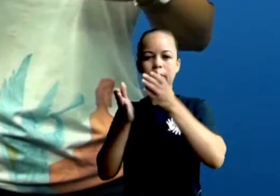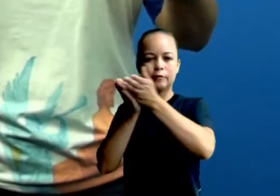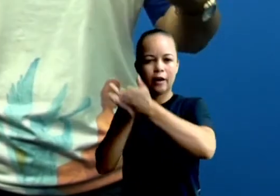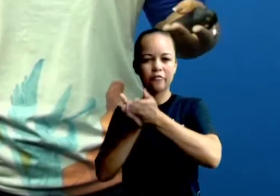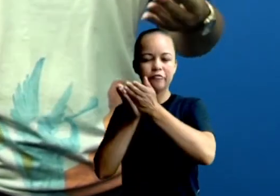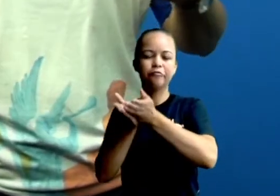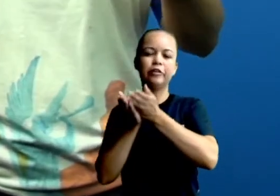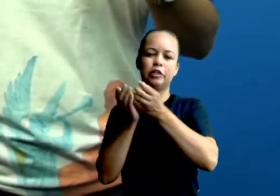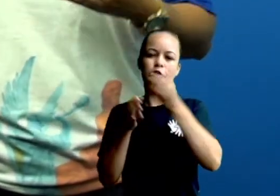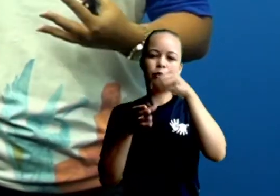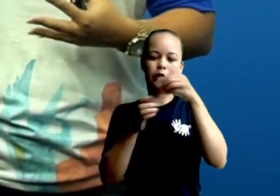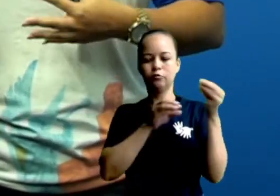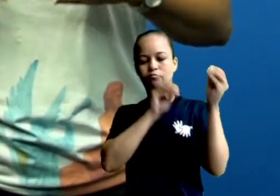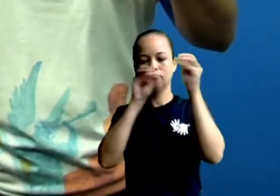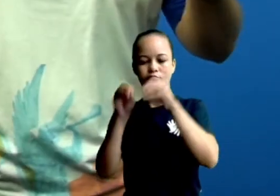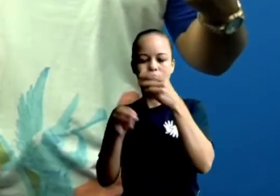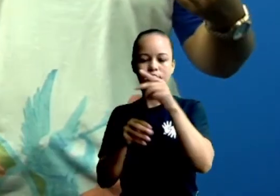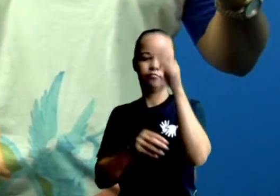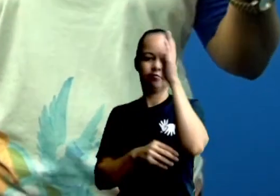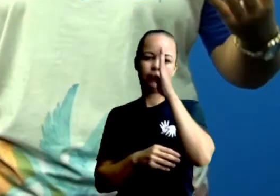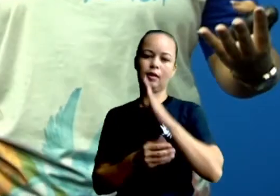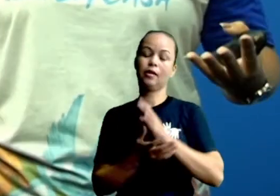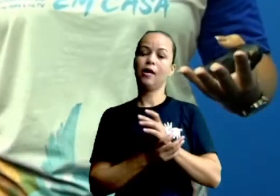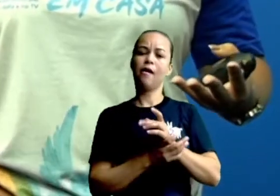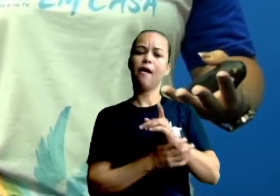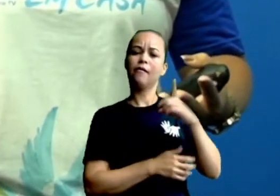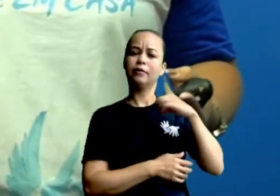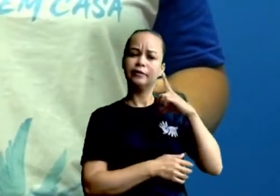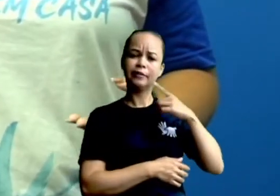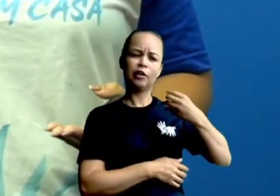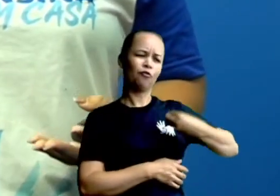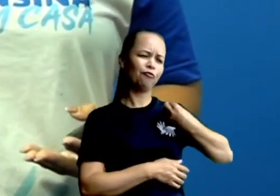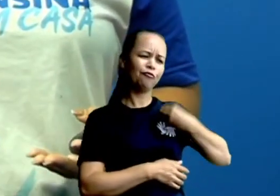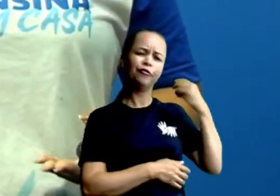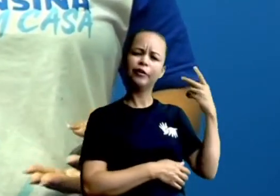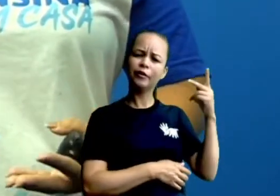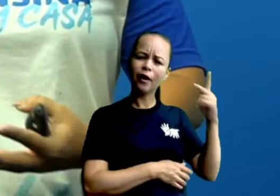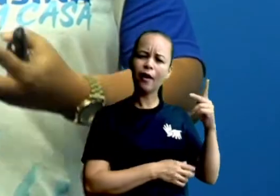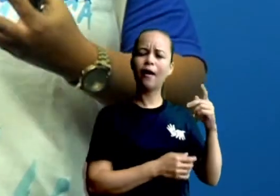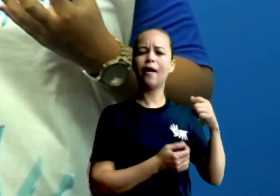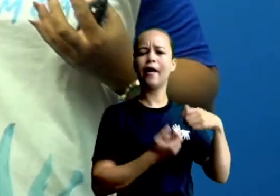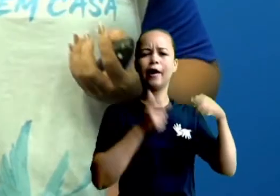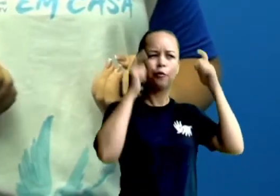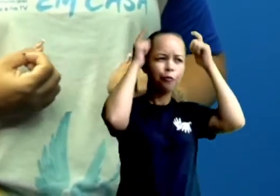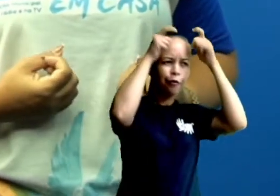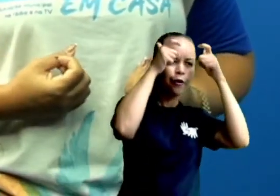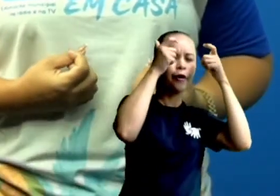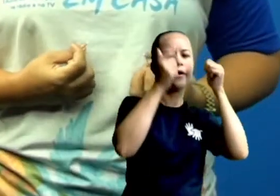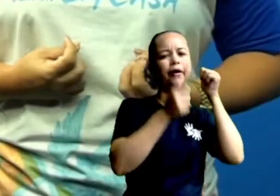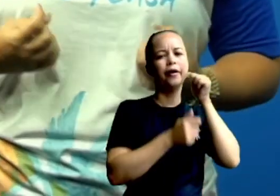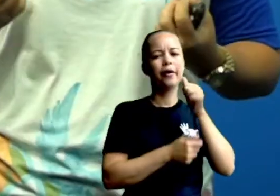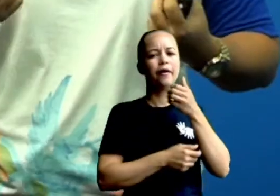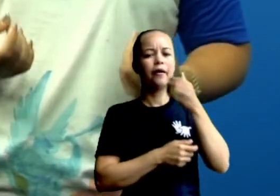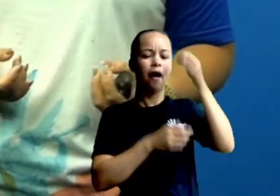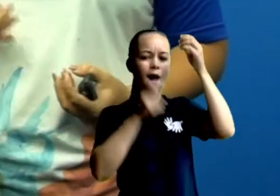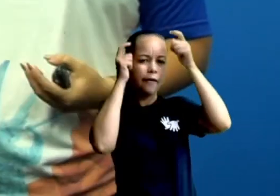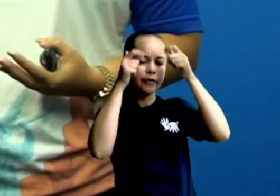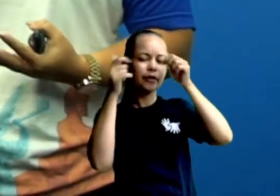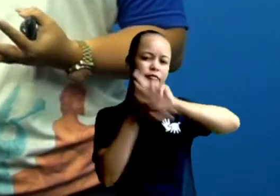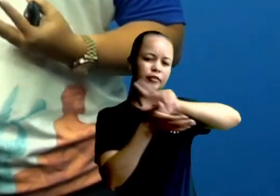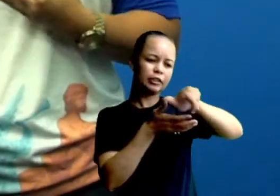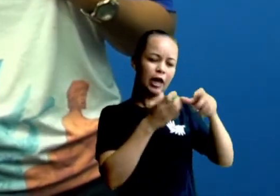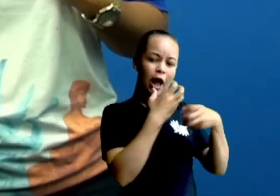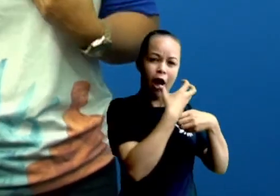lá, tinham casas, tinham moradia, eram reis e rainhas das localidades de lá, mas eles foram trazidos para cá à